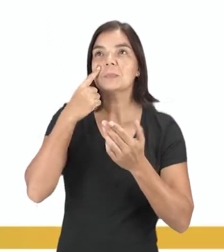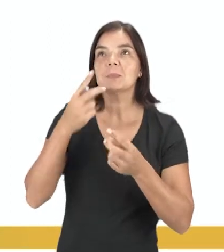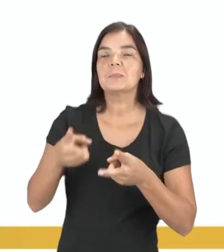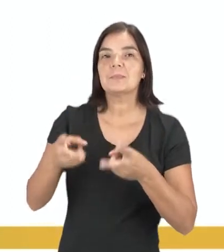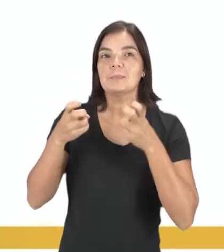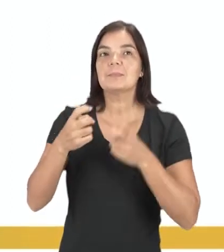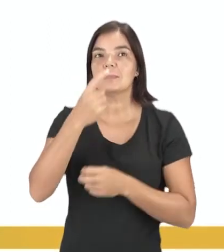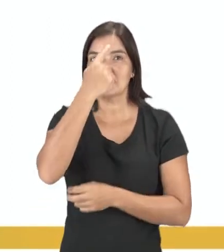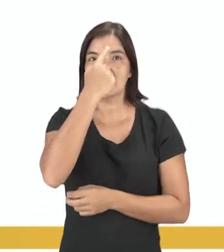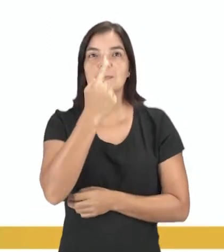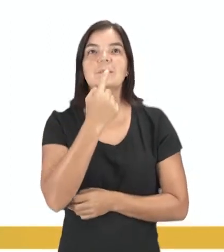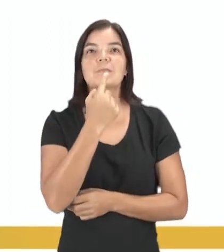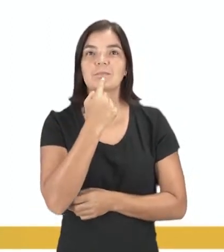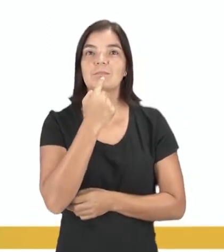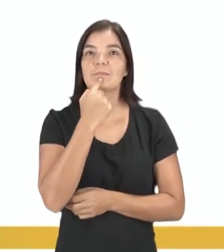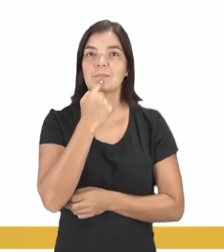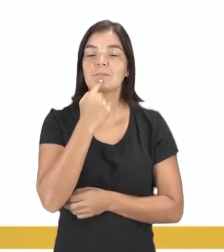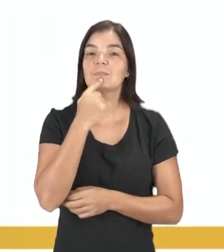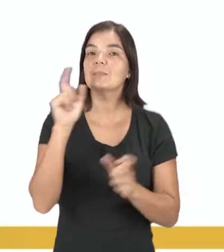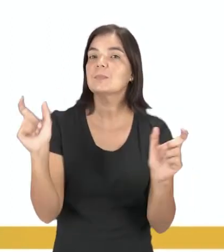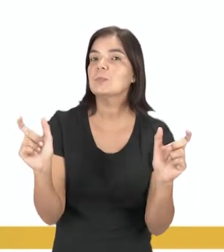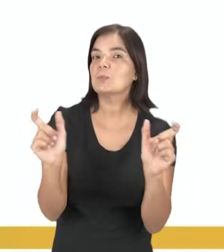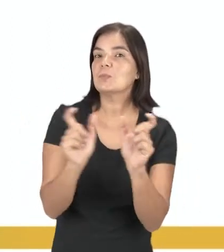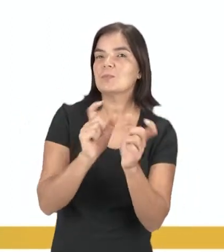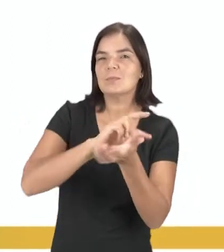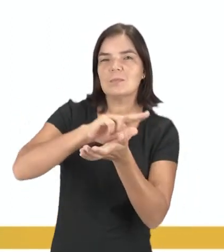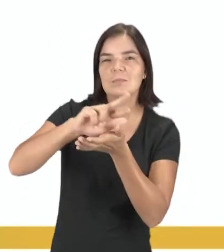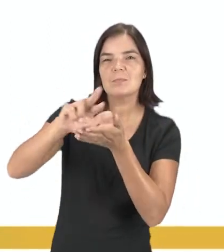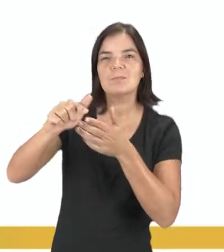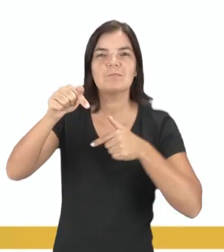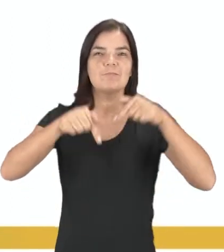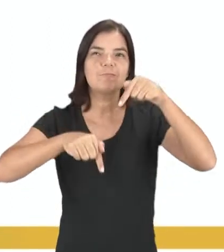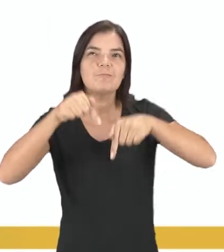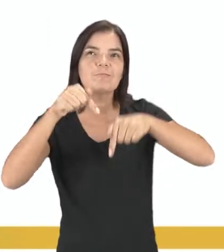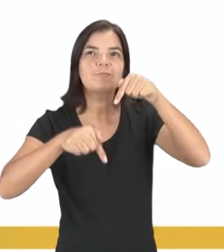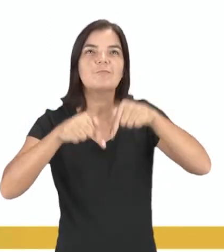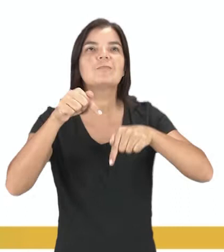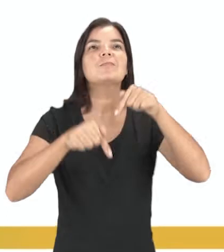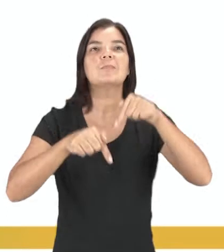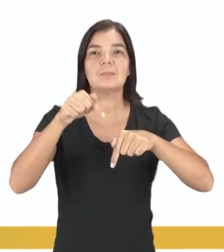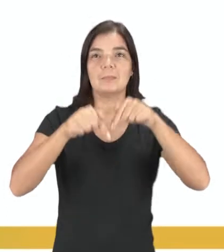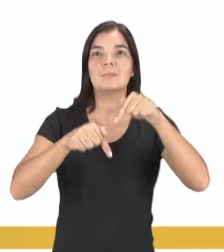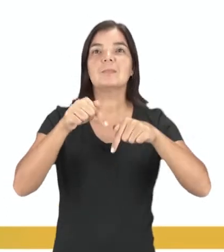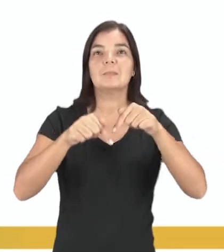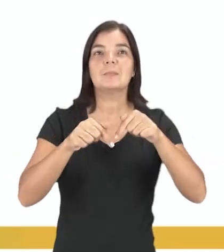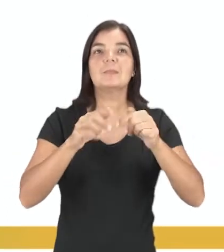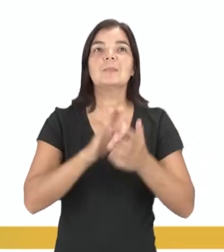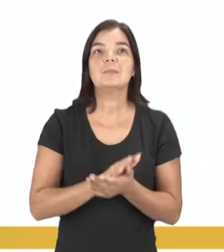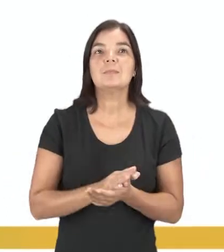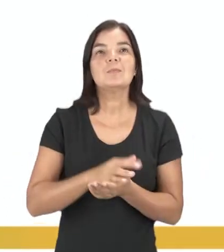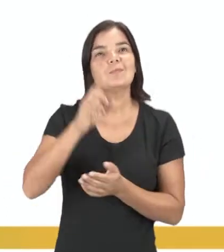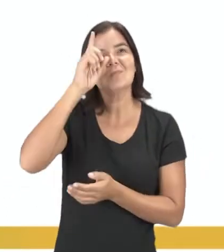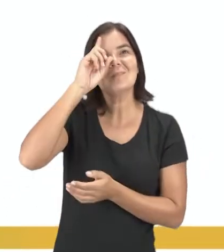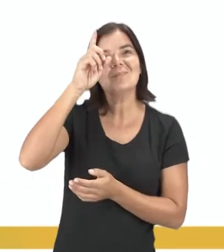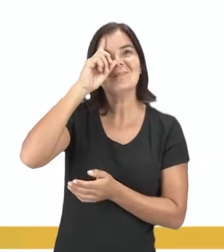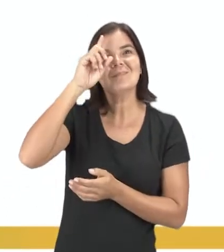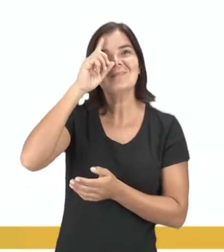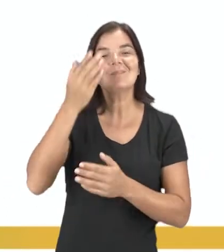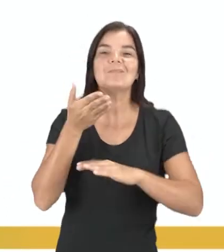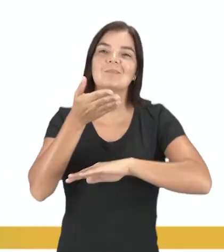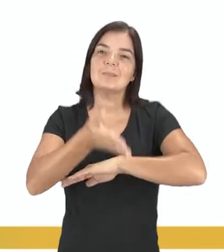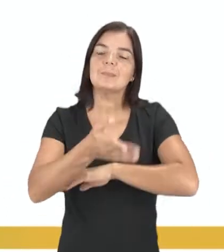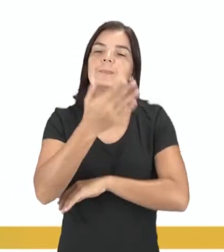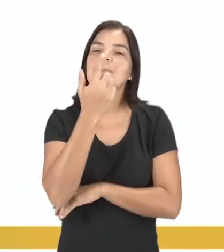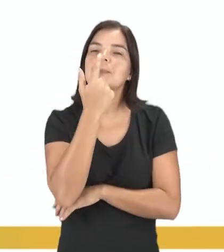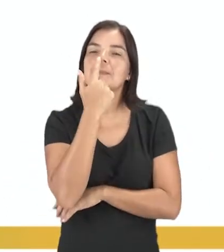observar nessa imagem, ele está composto de vários reagentes químicos voláteis, a todo tempo adentando